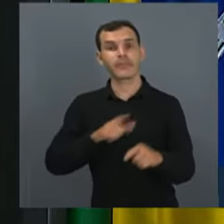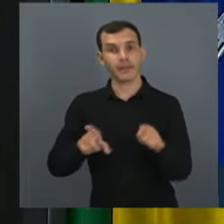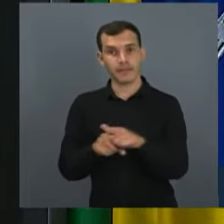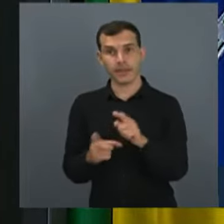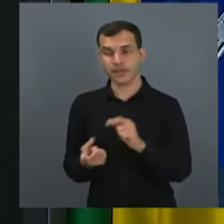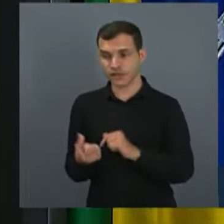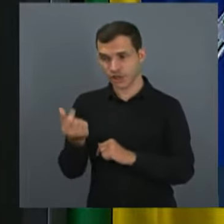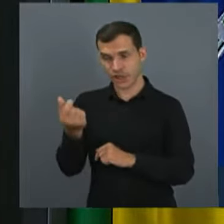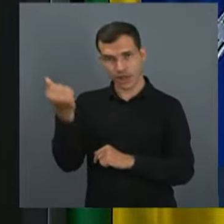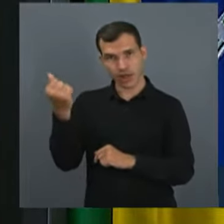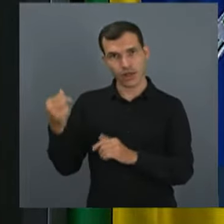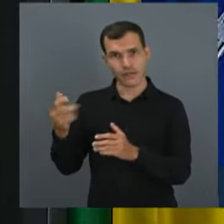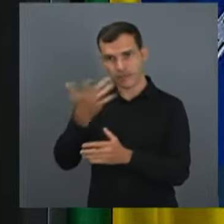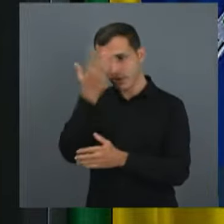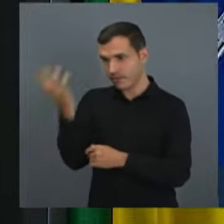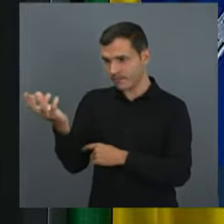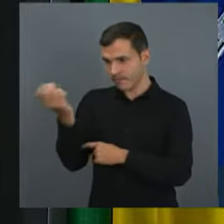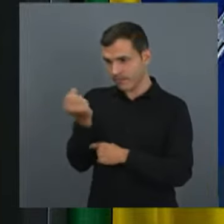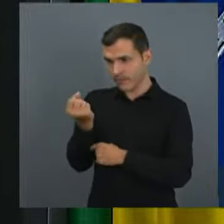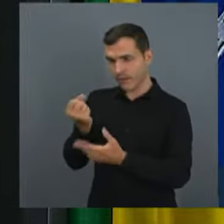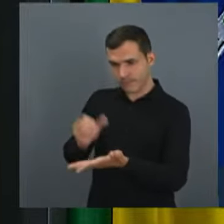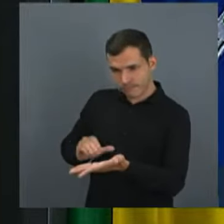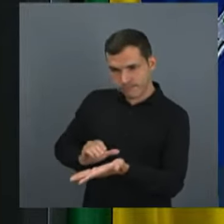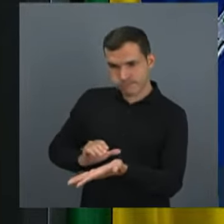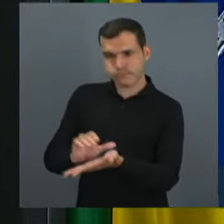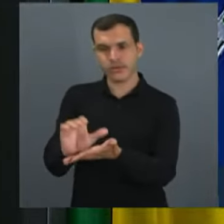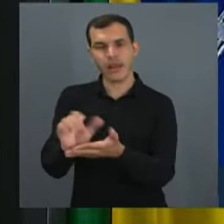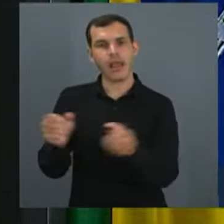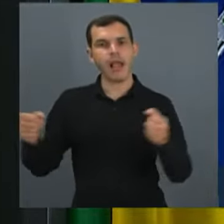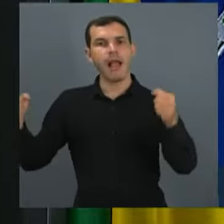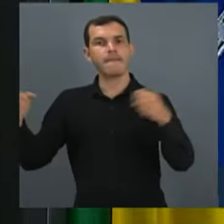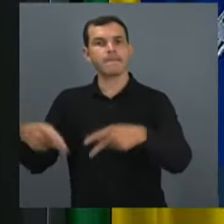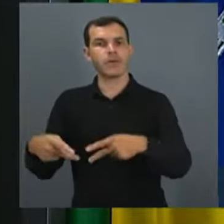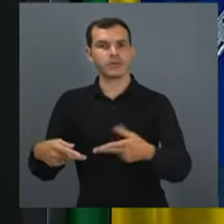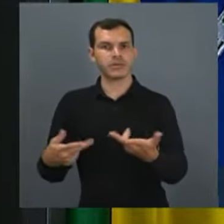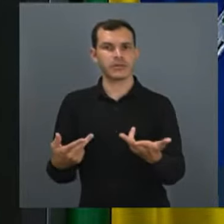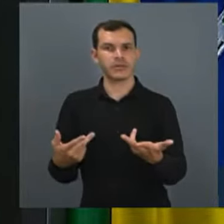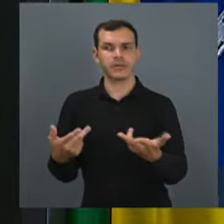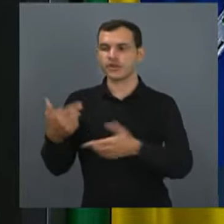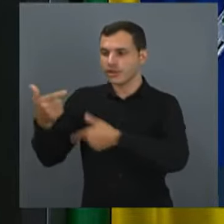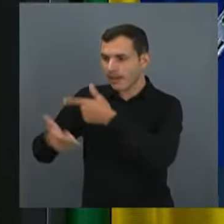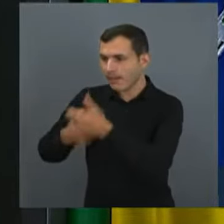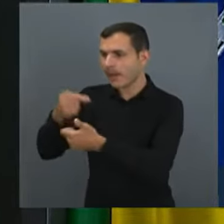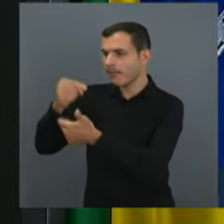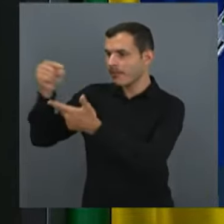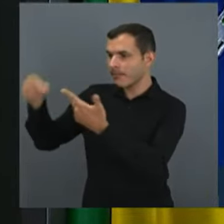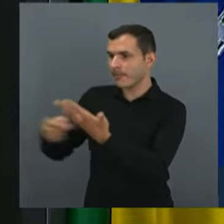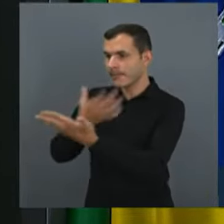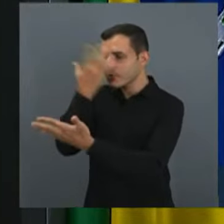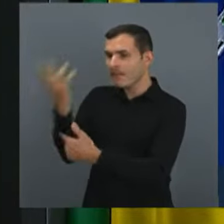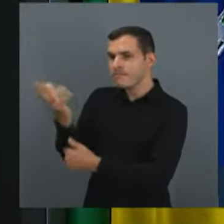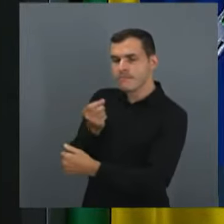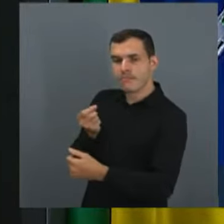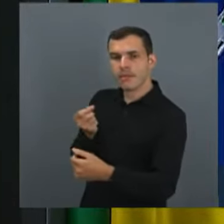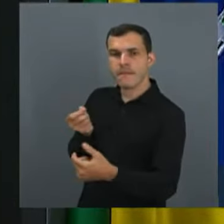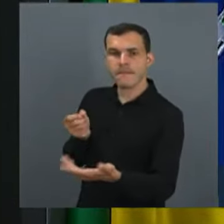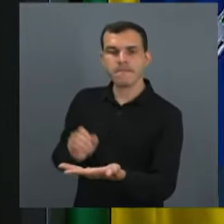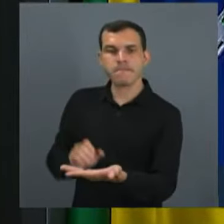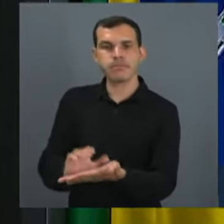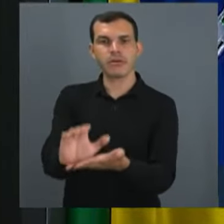da produção, tira de emprego e joga para a magnata. Olha só o que é que